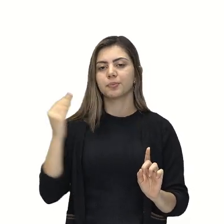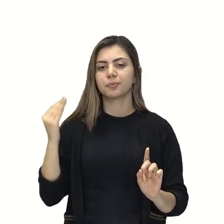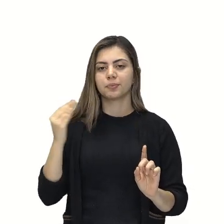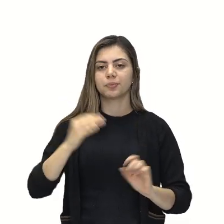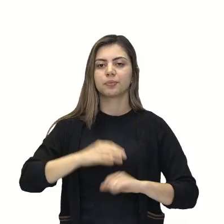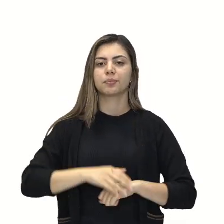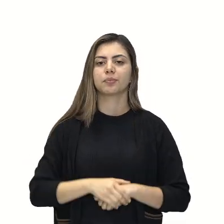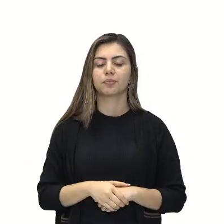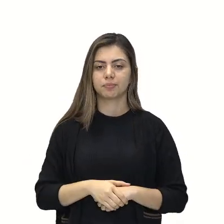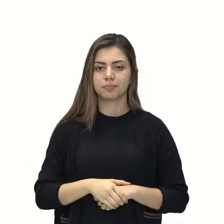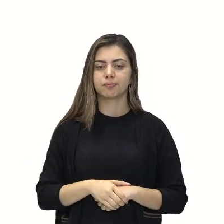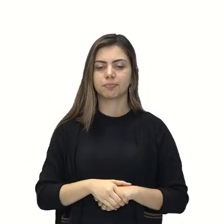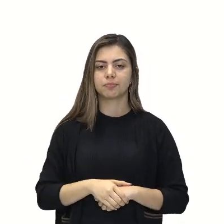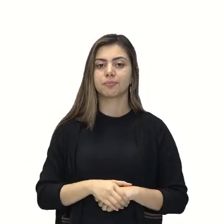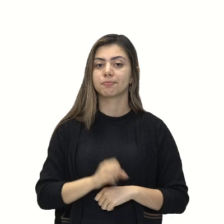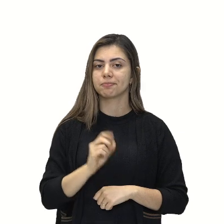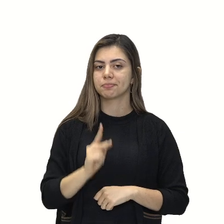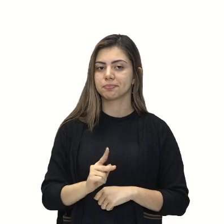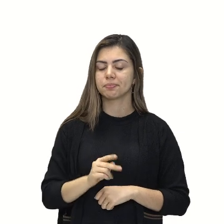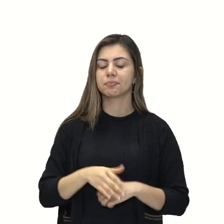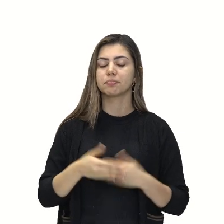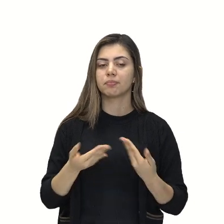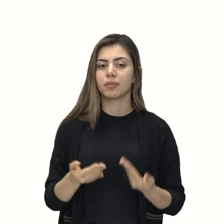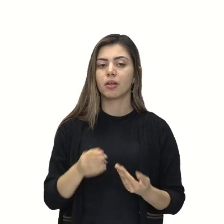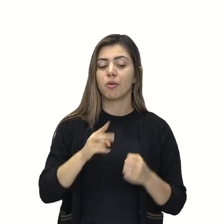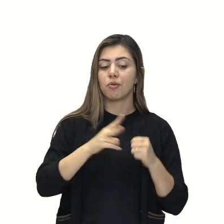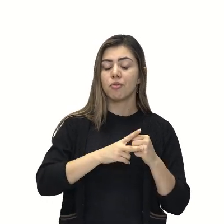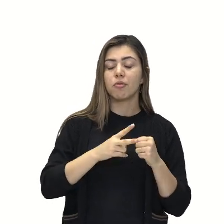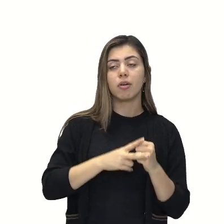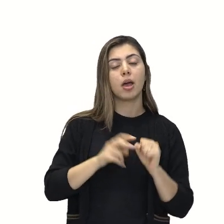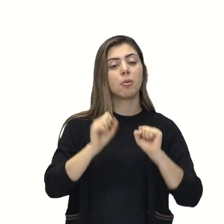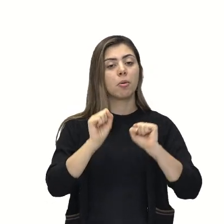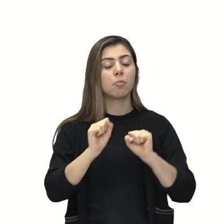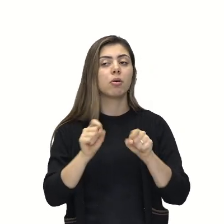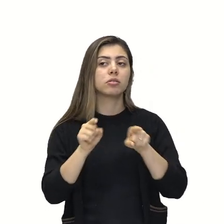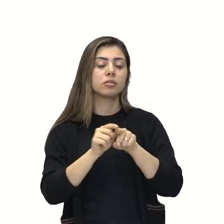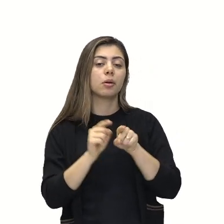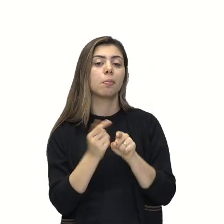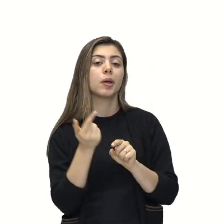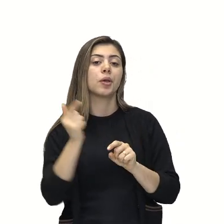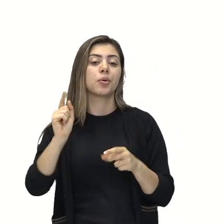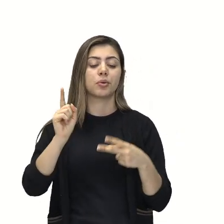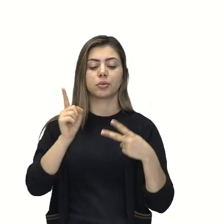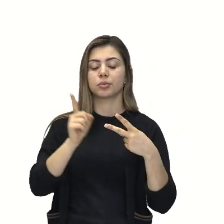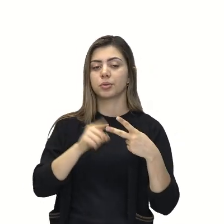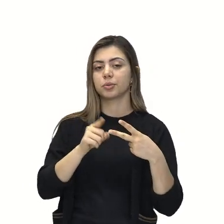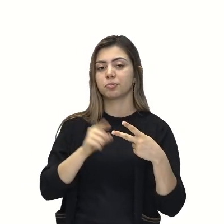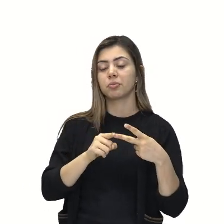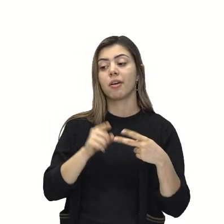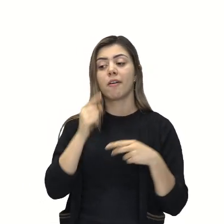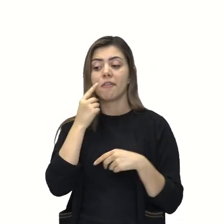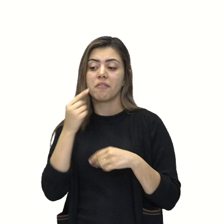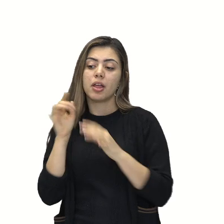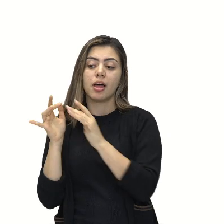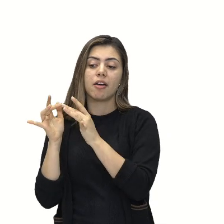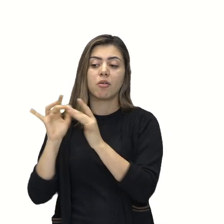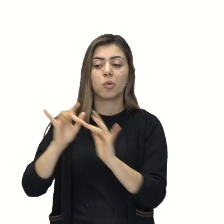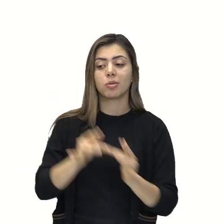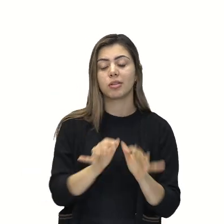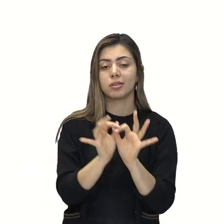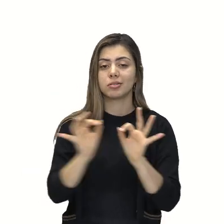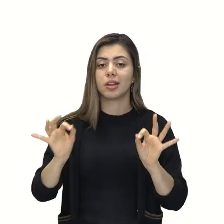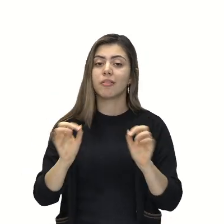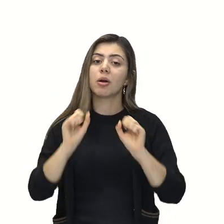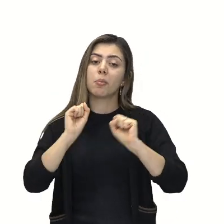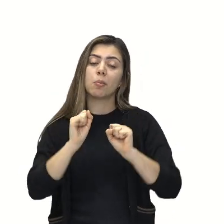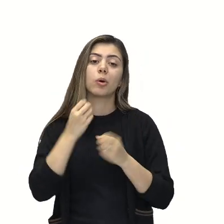sujeito. Ok? O verbo também, ele expressa, dependendo do contexto,